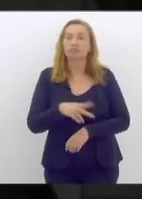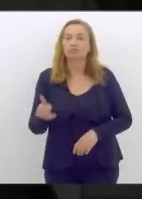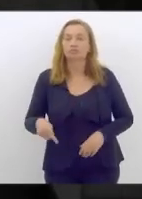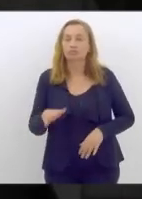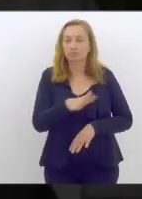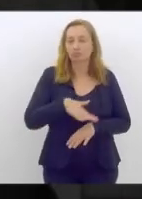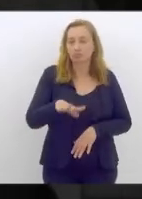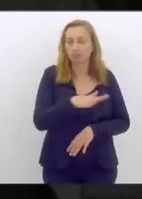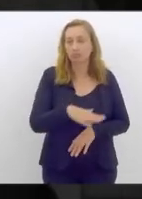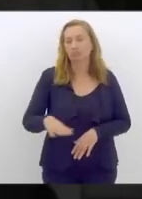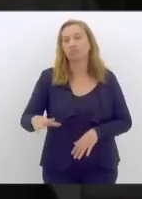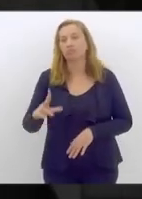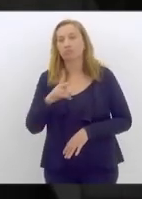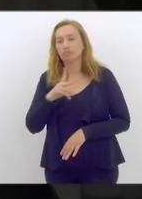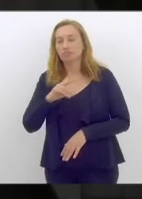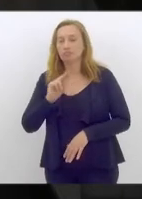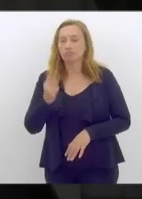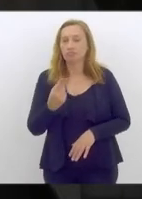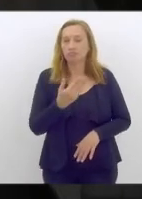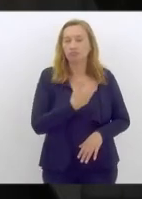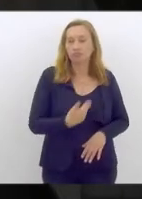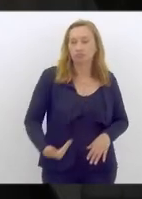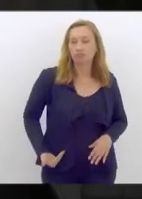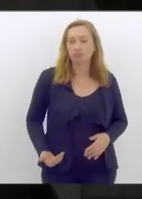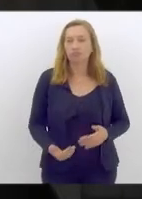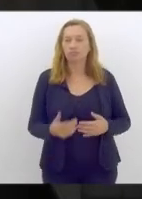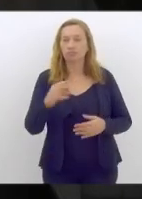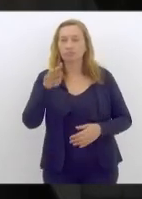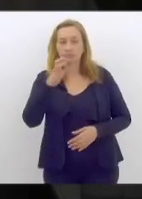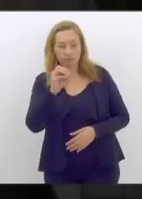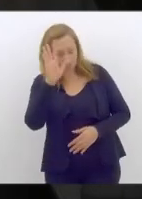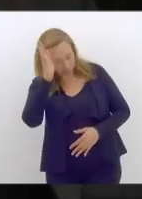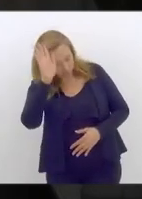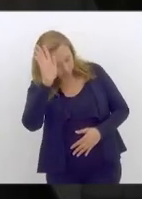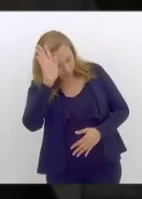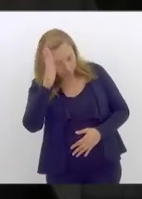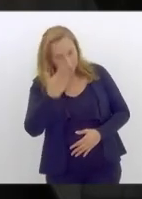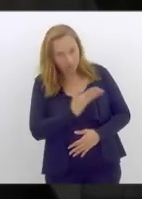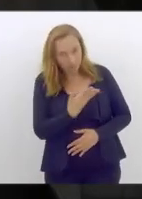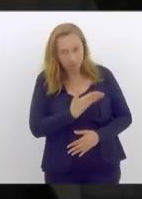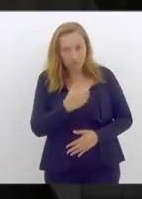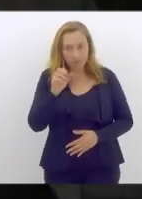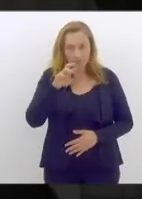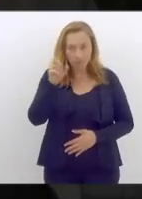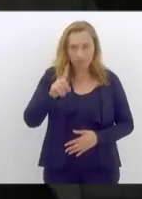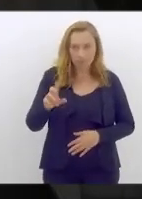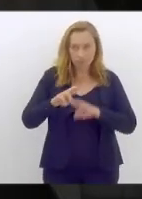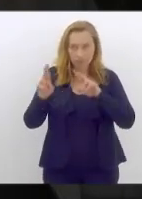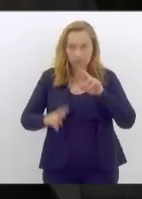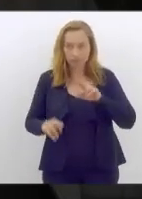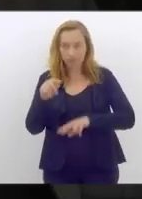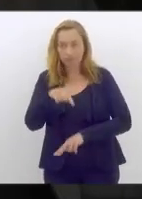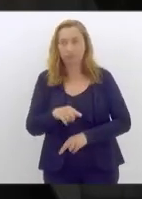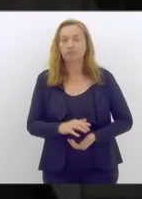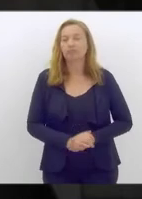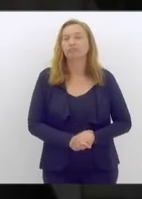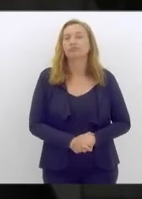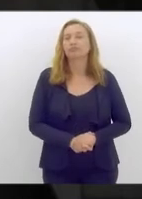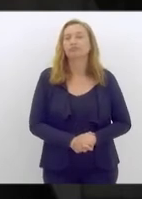na rede pública seja na rede privada Bruno sobrar uma saudação muito especial a você meu colega da UERJ é que presente hoje no plenário